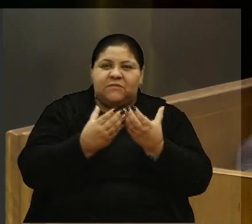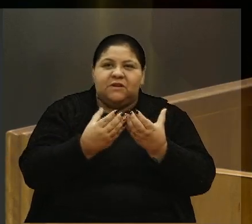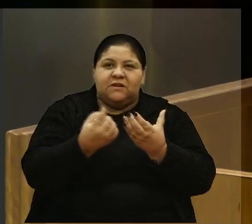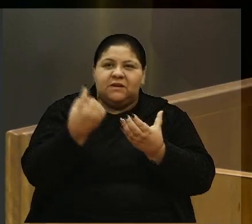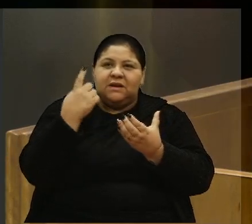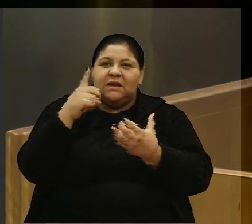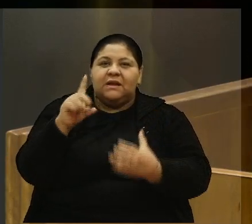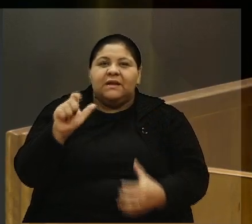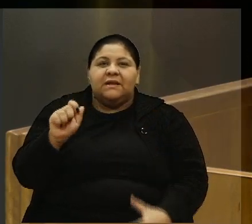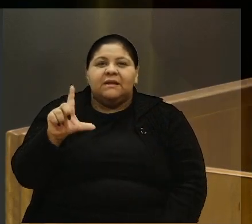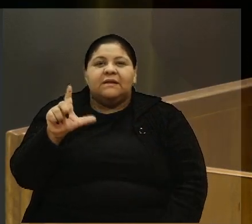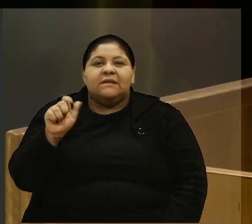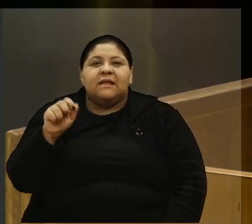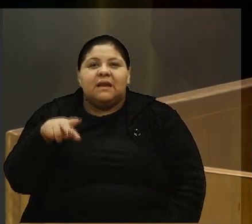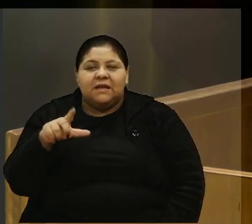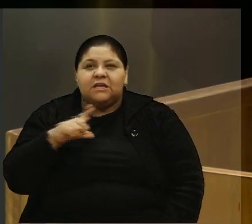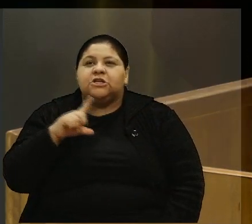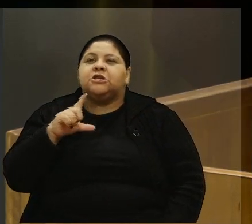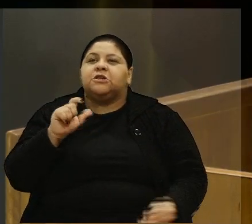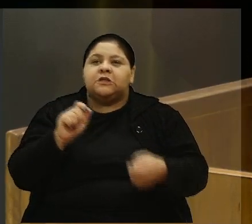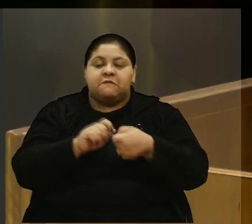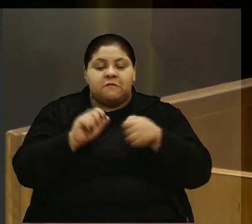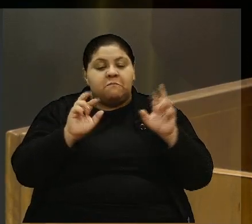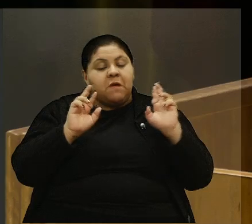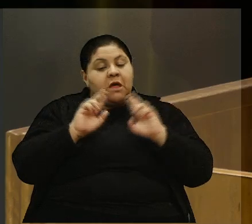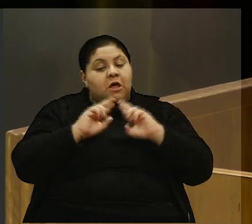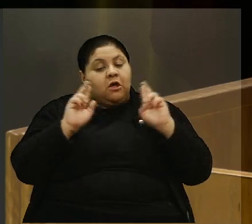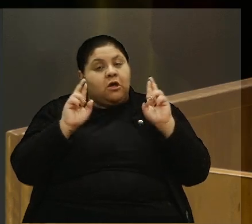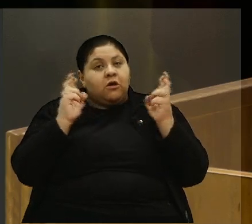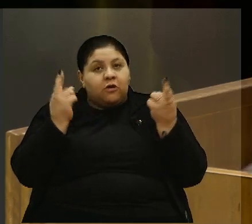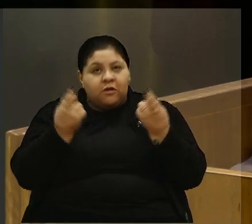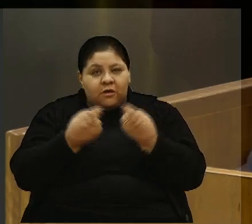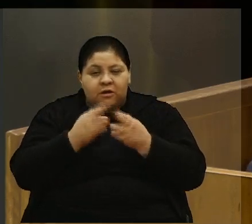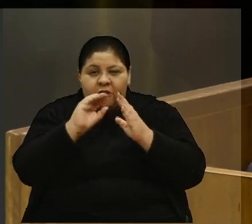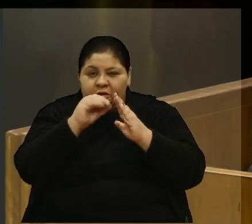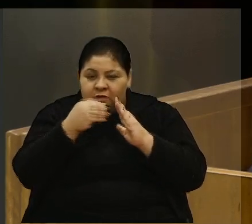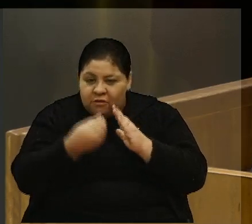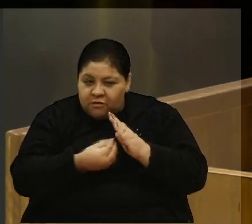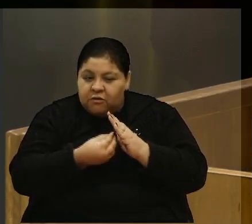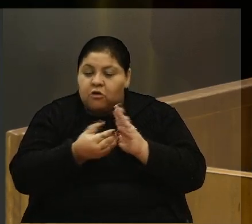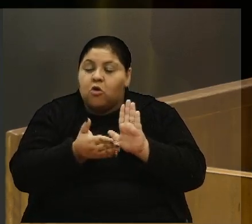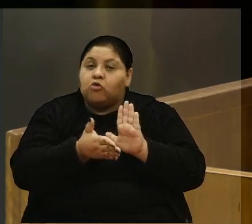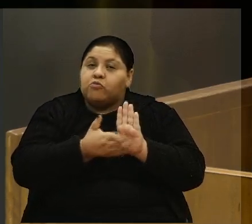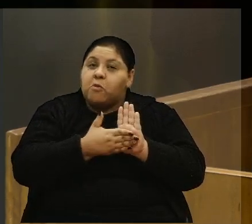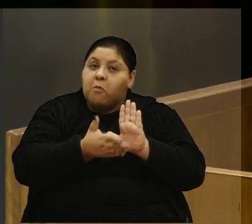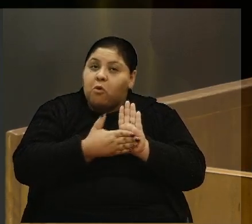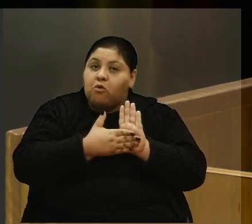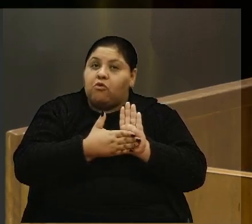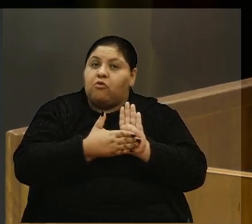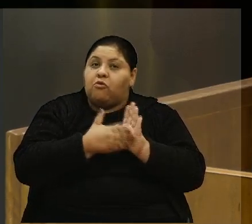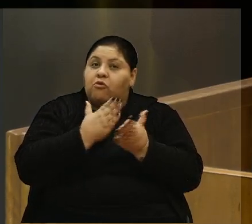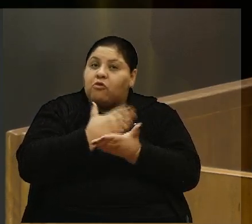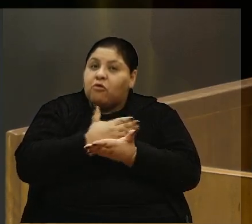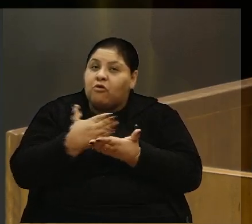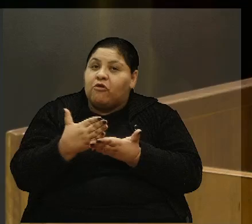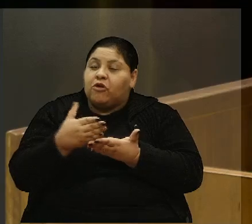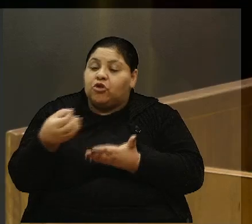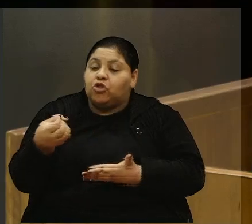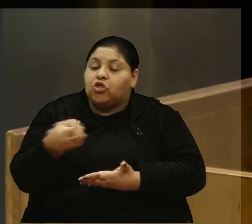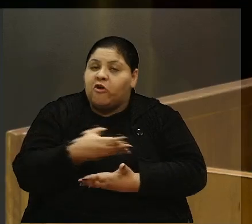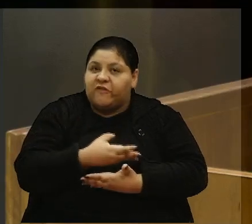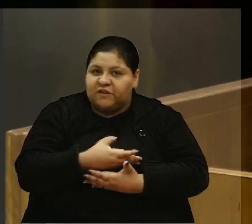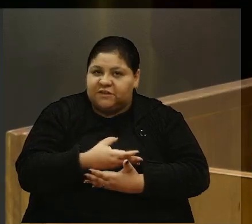Dalanho, nós tínhamos feito uma grande reunião, onde o SAMAI estava propondo iniciativas